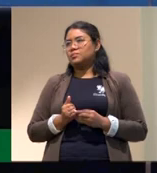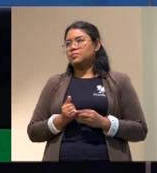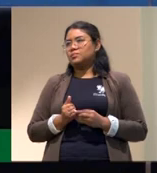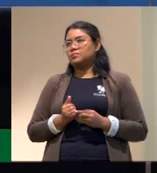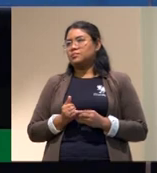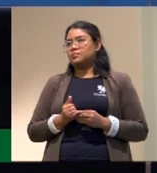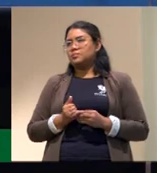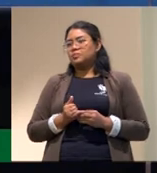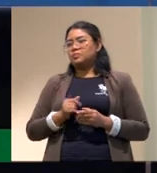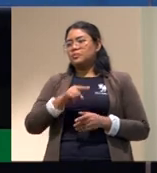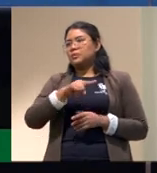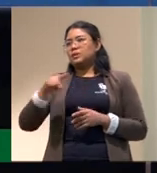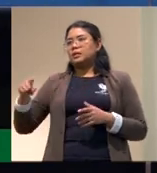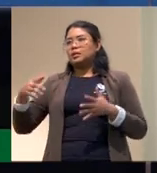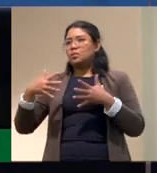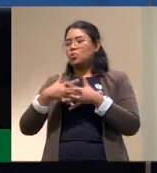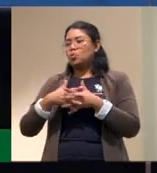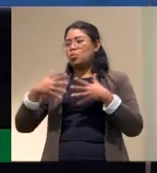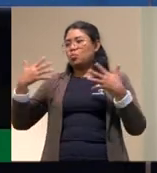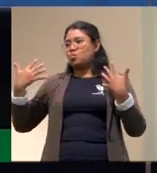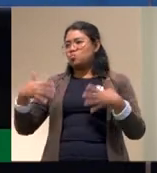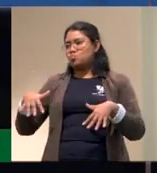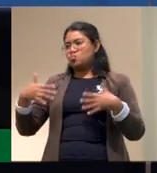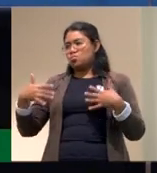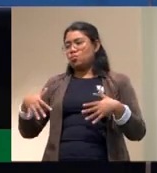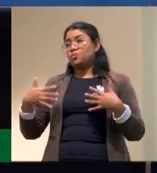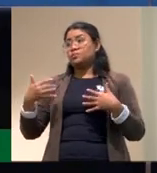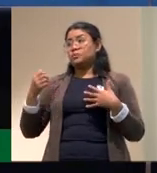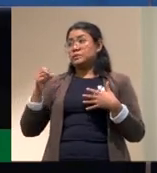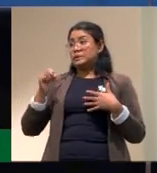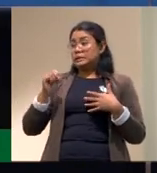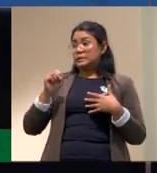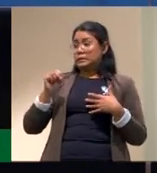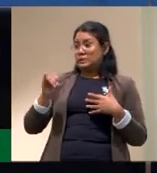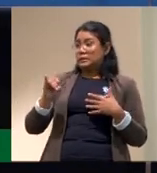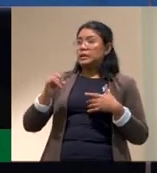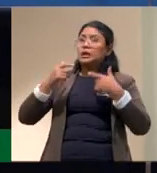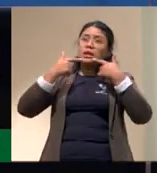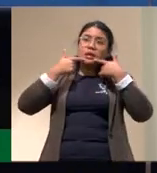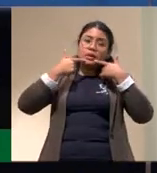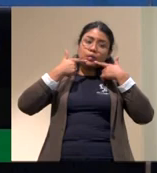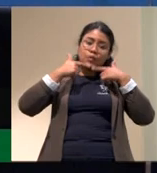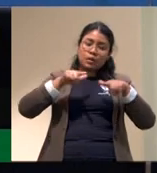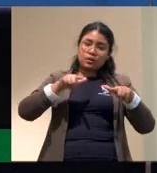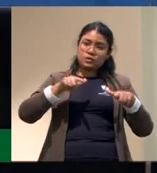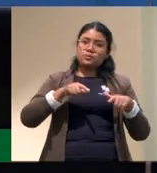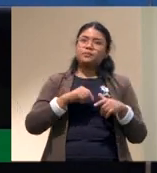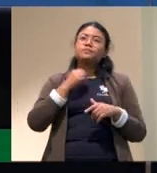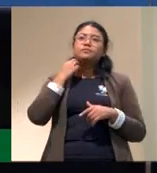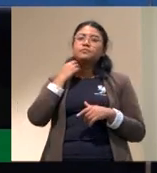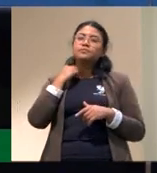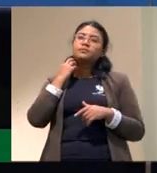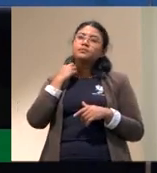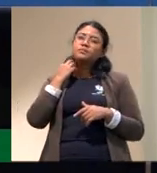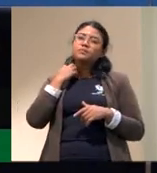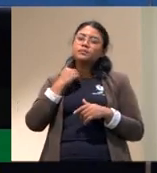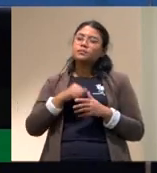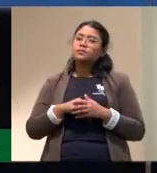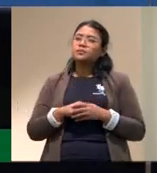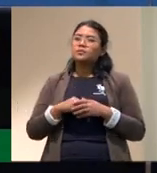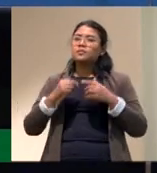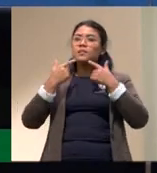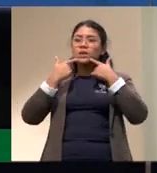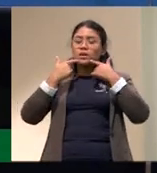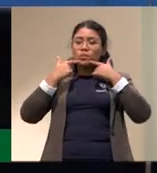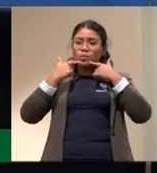Ele é muito complexo, porque se a gente mantivesse a ideia linguagem, né, num sentido mais